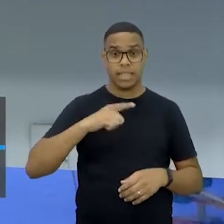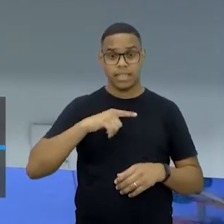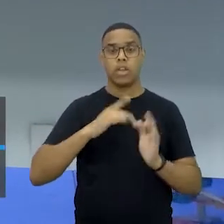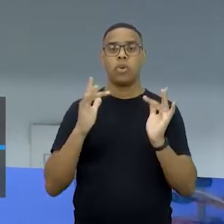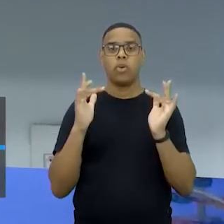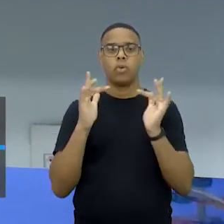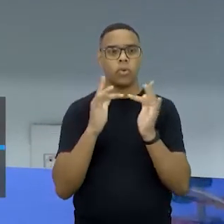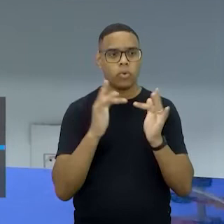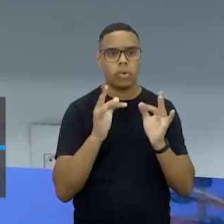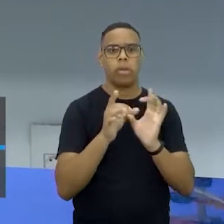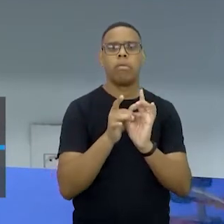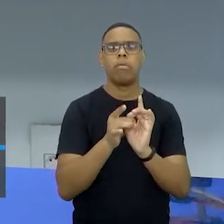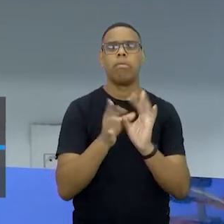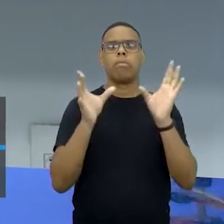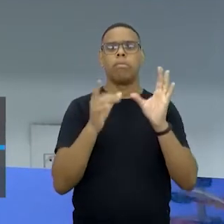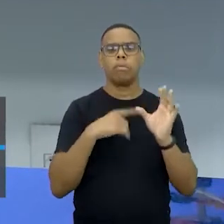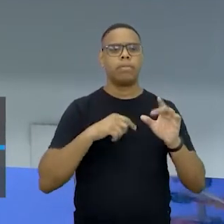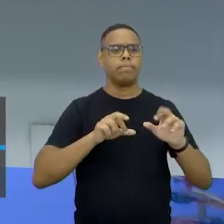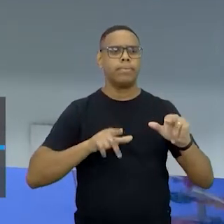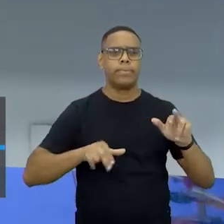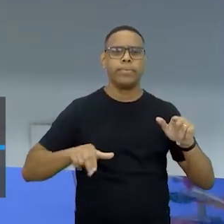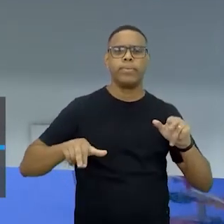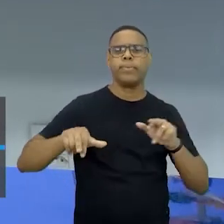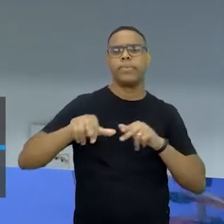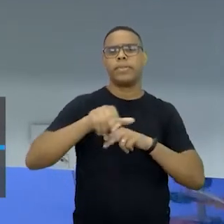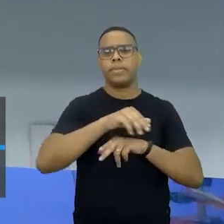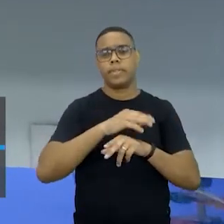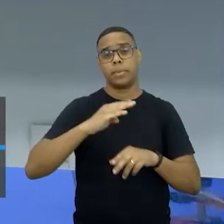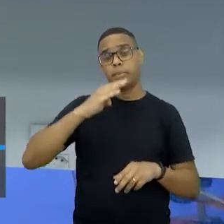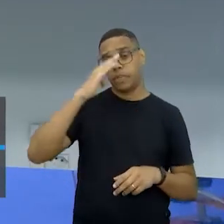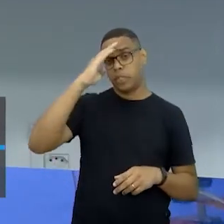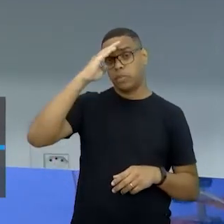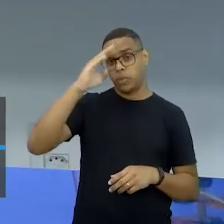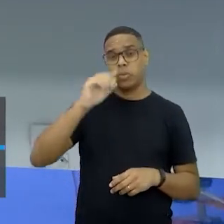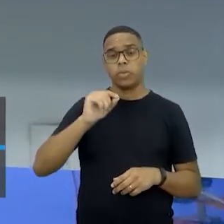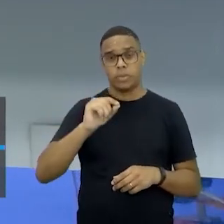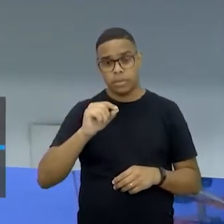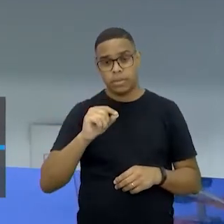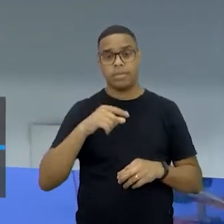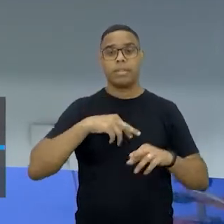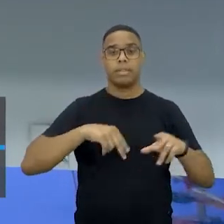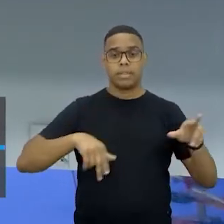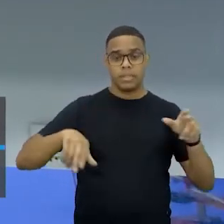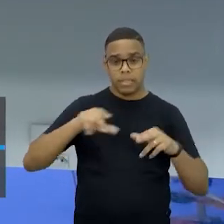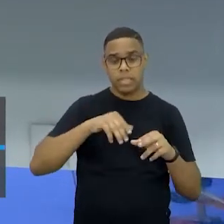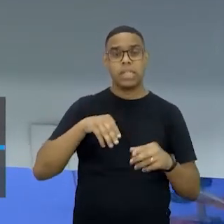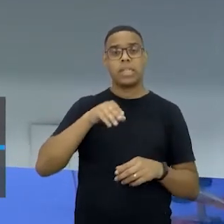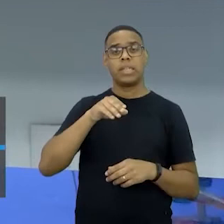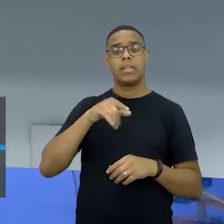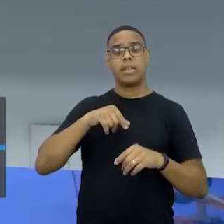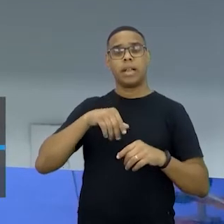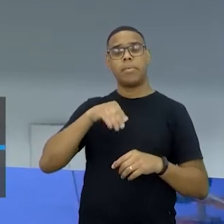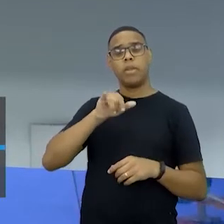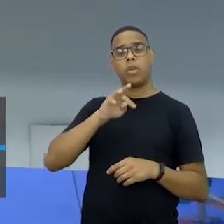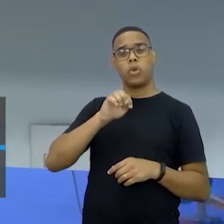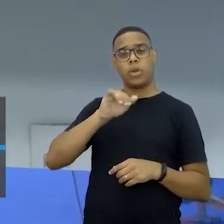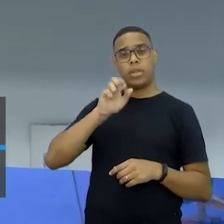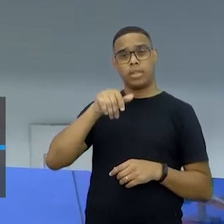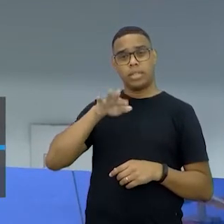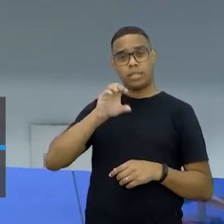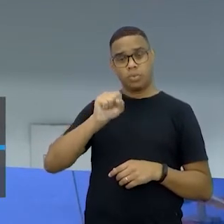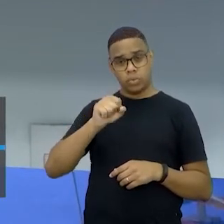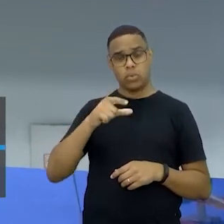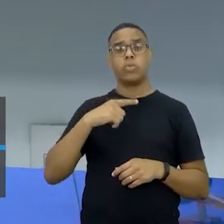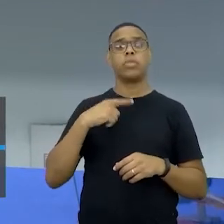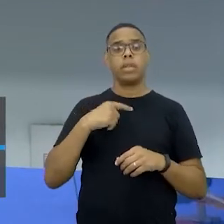contato então com essa diversidade principalmente aí com diversidade de microrganismos também a gente